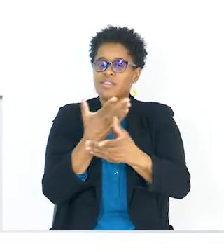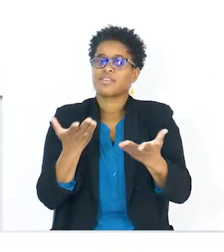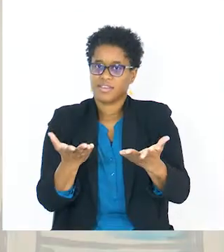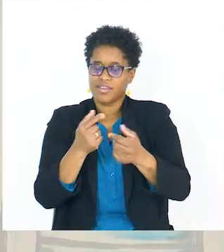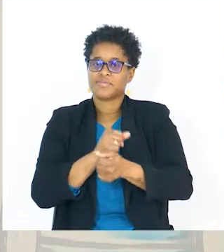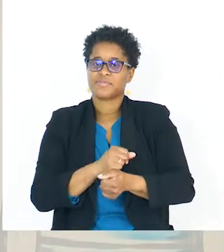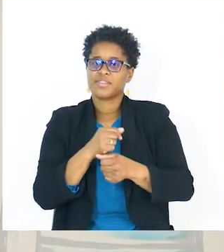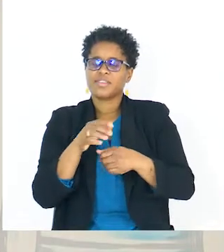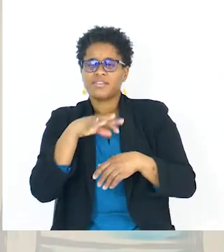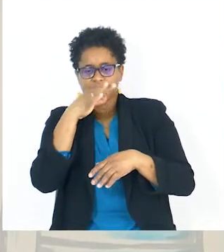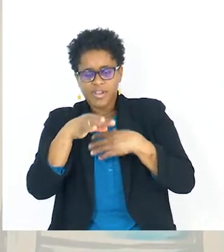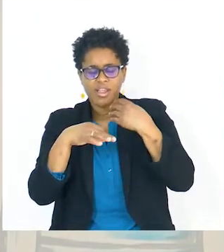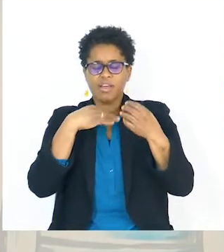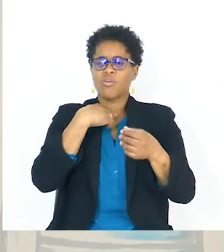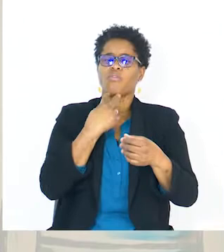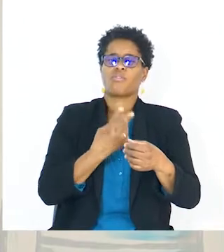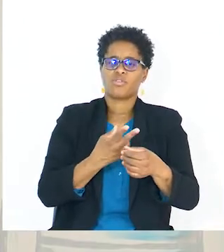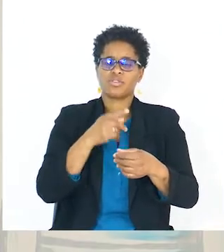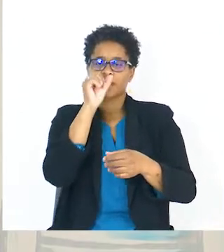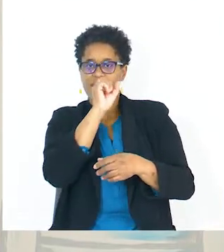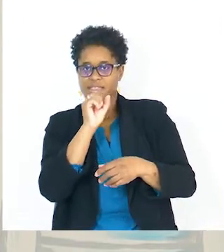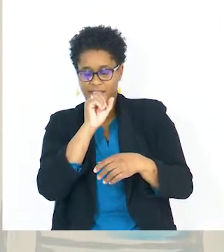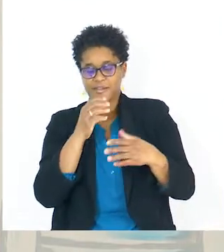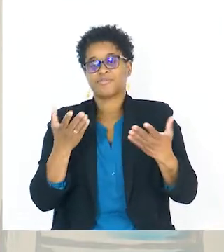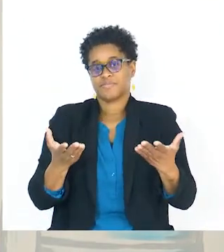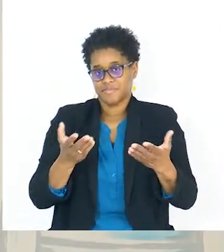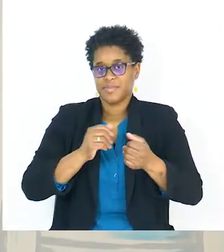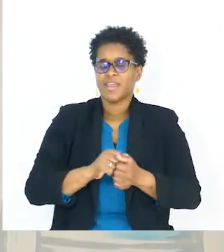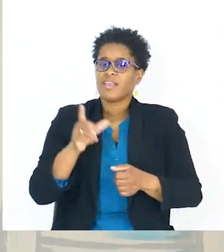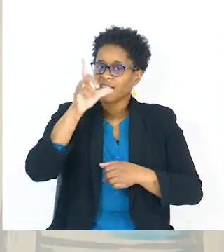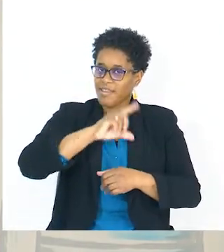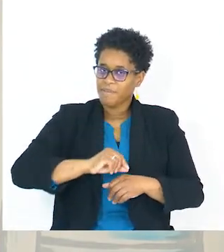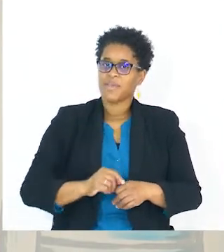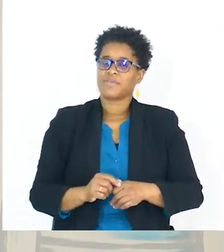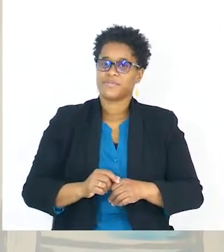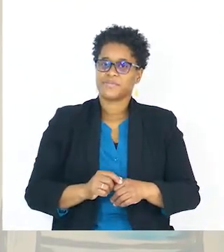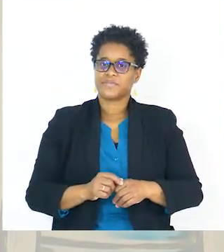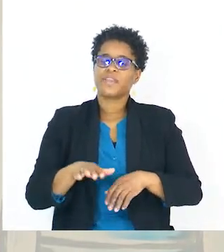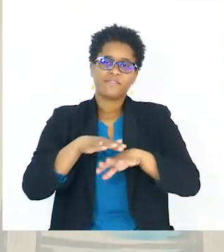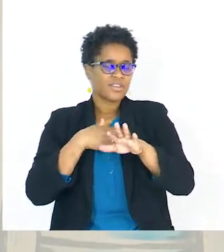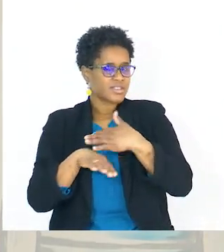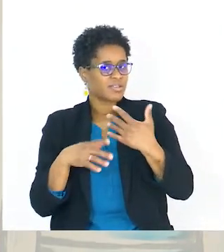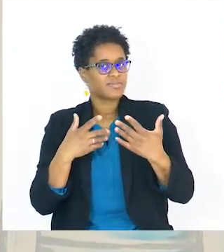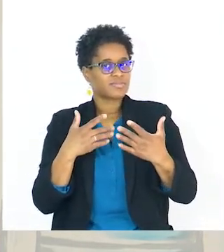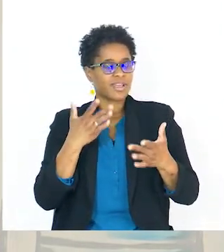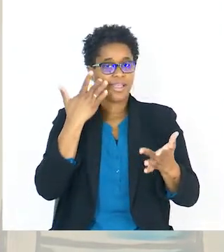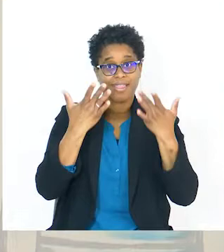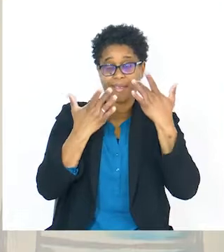coisas, não é? Expressar com a voz, cantamos, não é? E também fazemos a